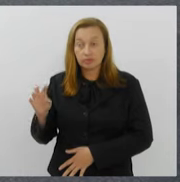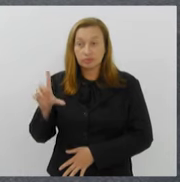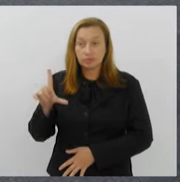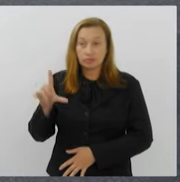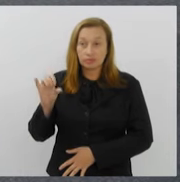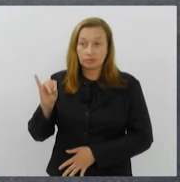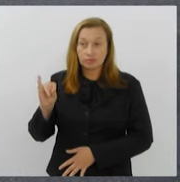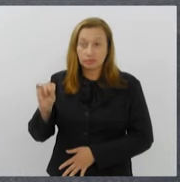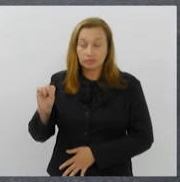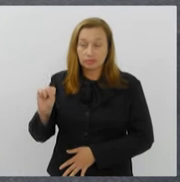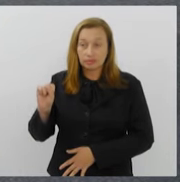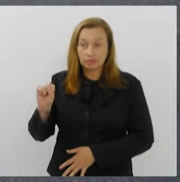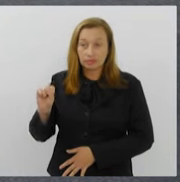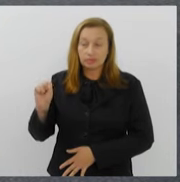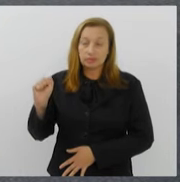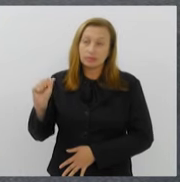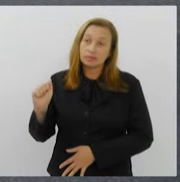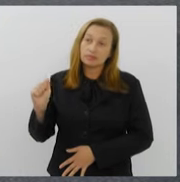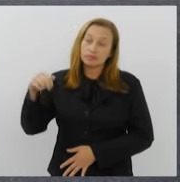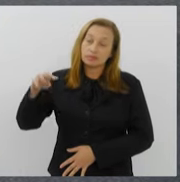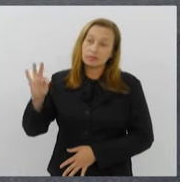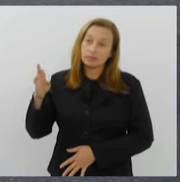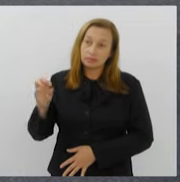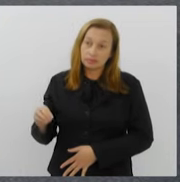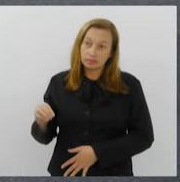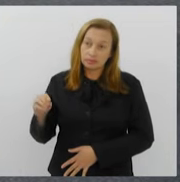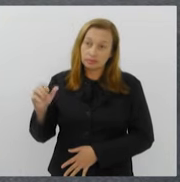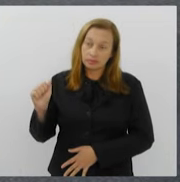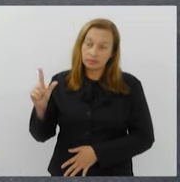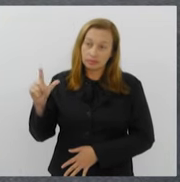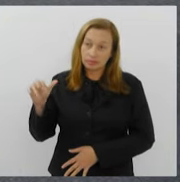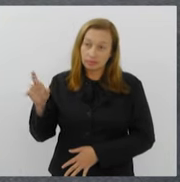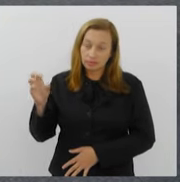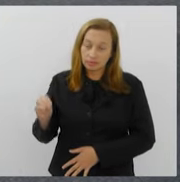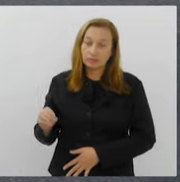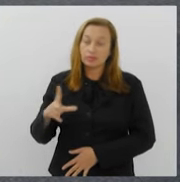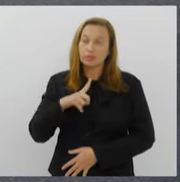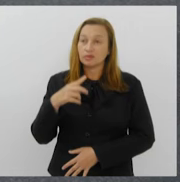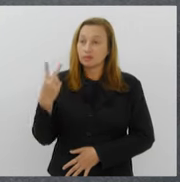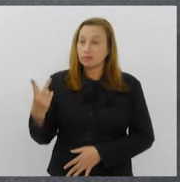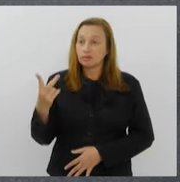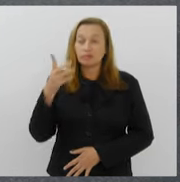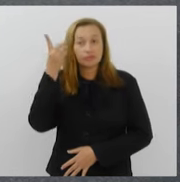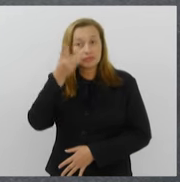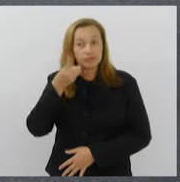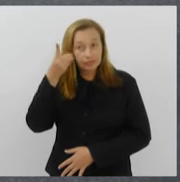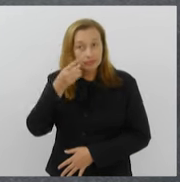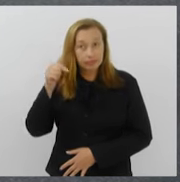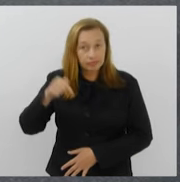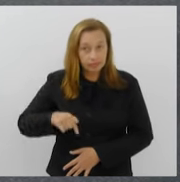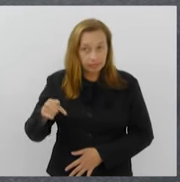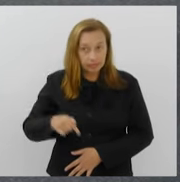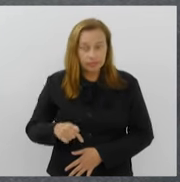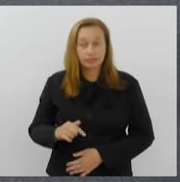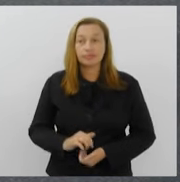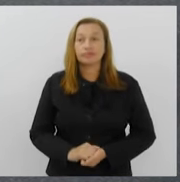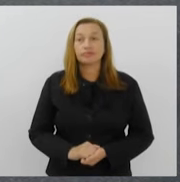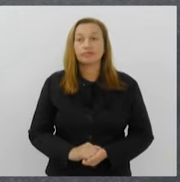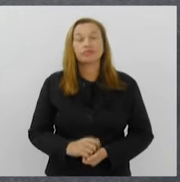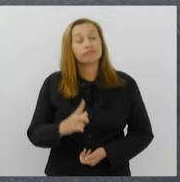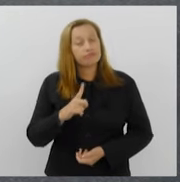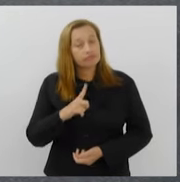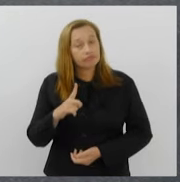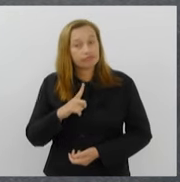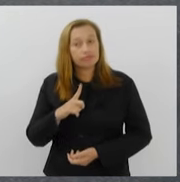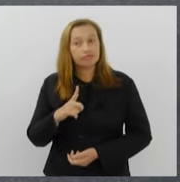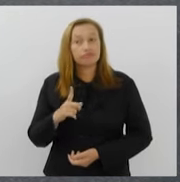e algo que também enobrecia essa casa. Então, nós tínhamos 2 deputados aqui que muito tinham apreço,